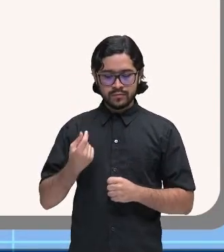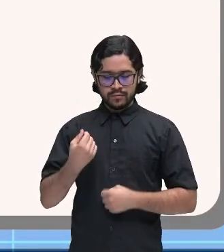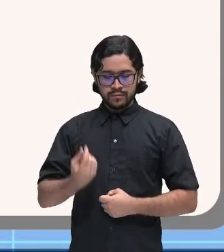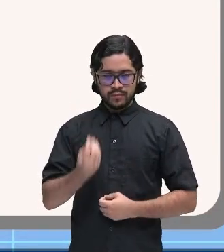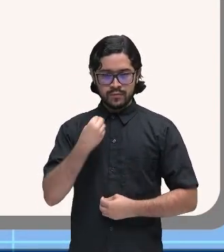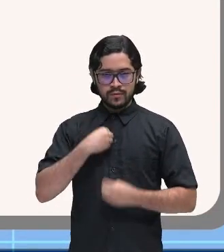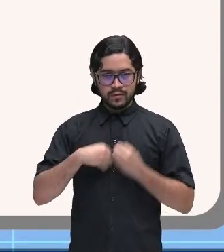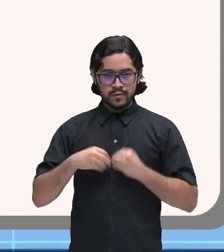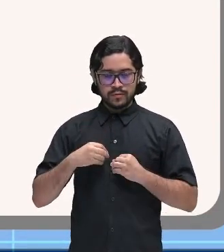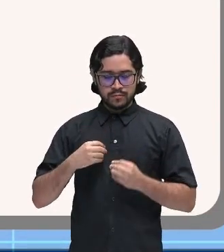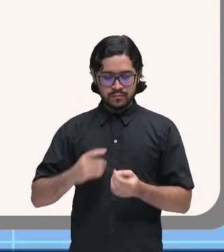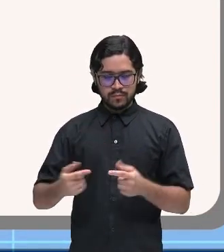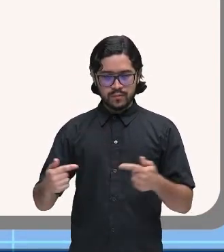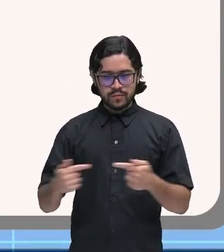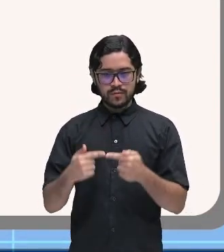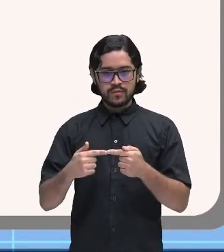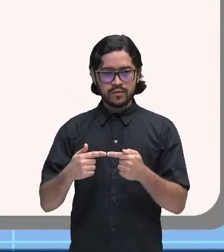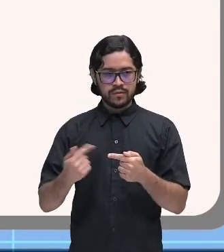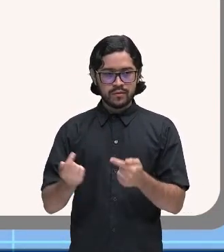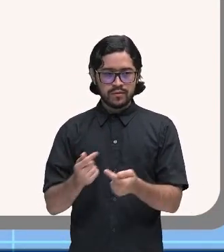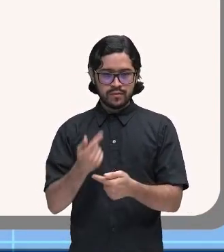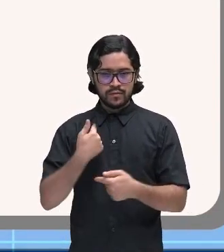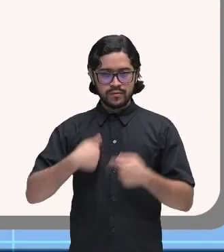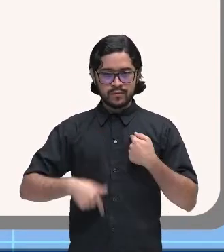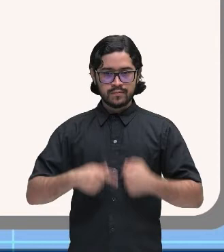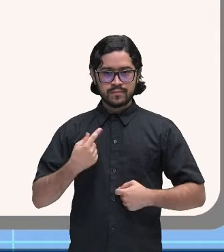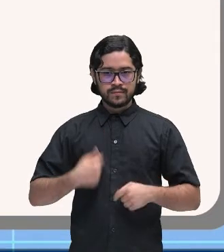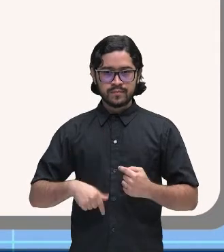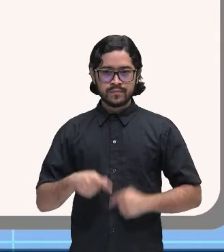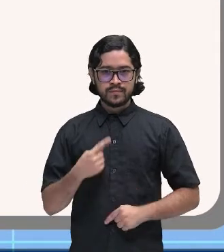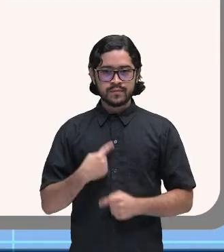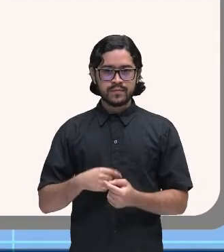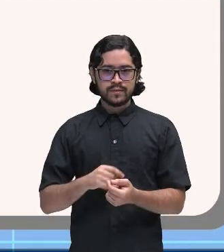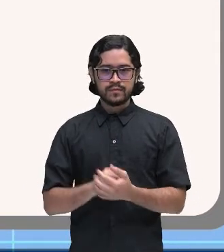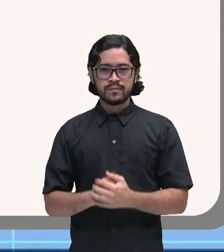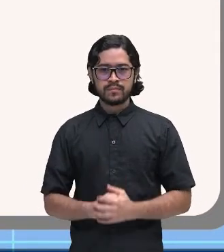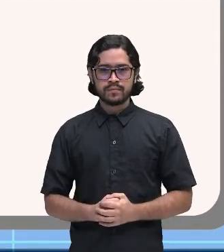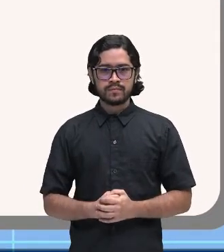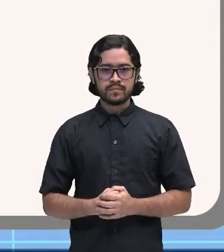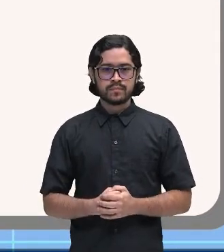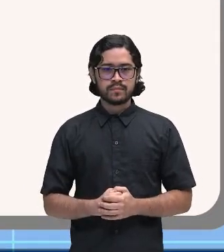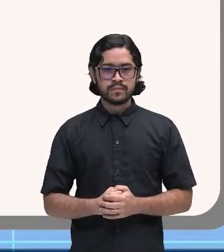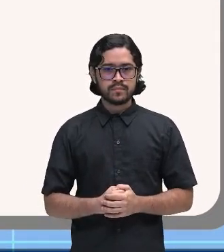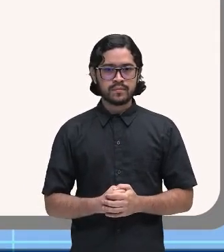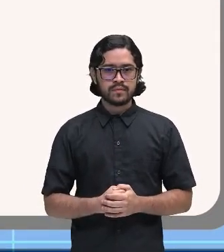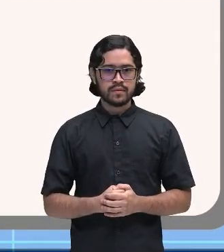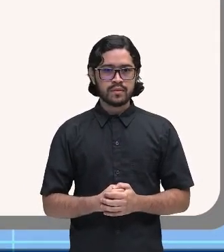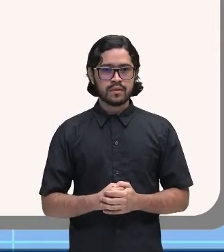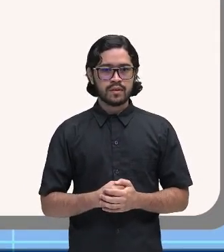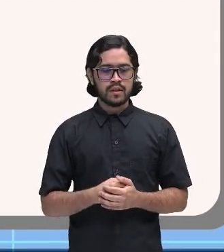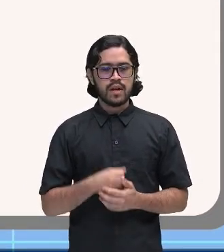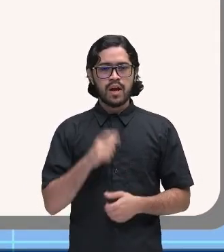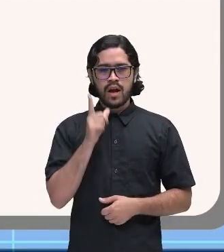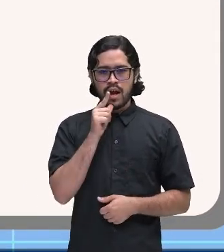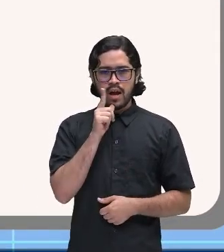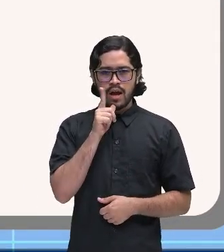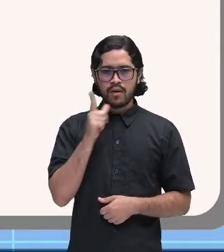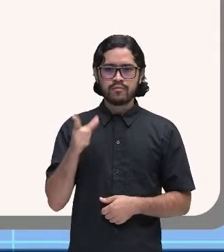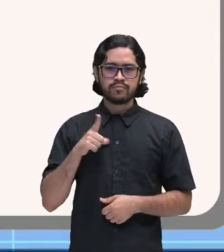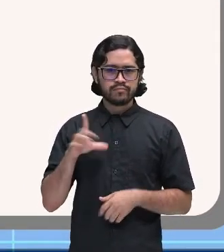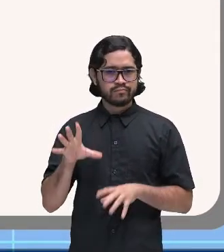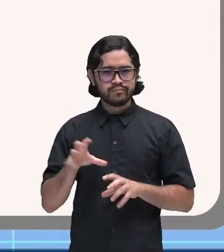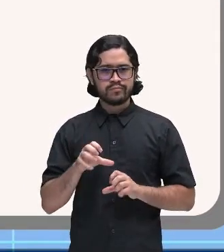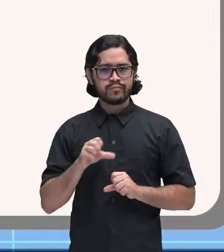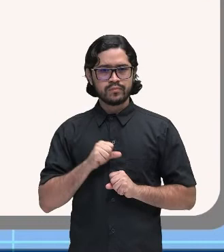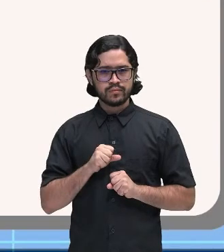sistema circulatório. A água é absorvida por osmose, tá? Que a gente já conhece, certo? Seguindo o mesmo